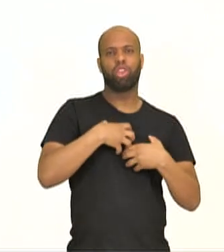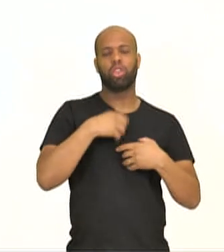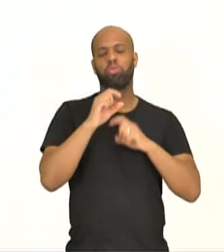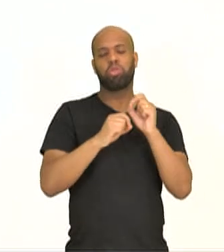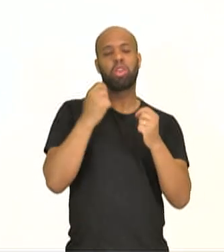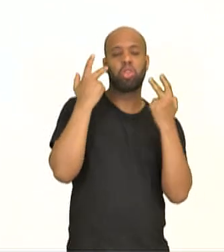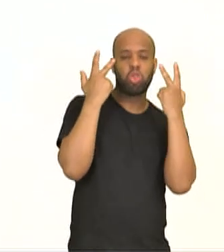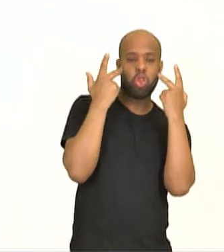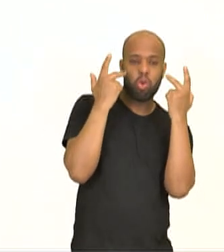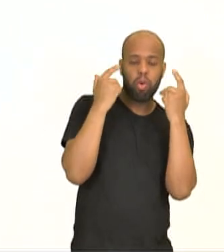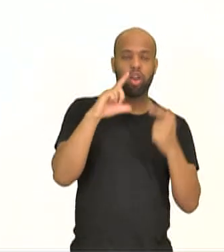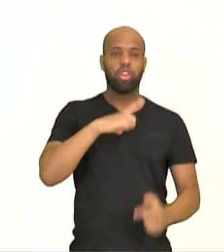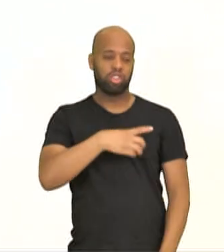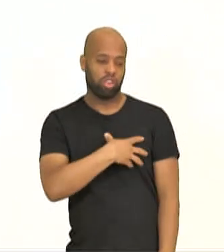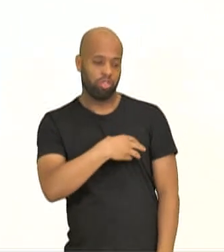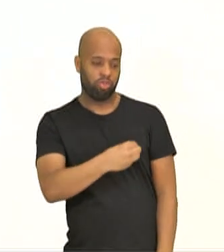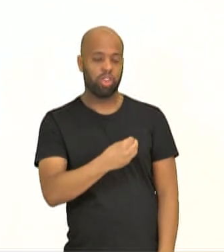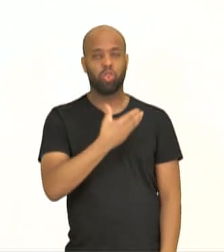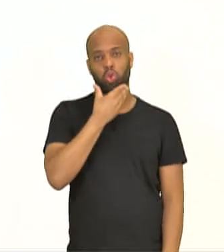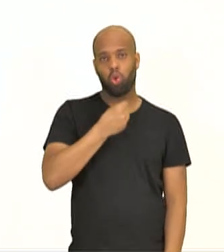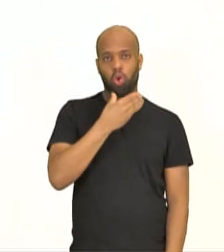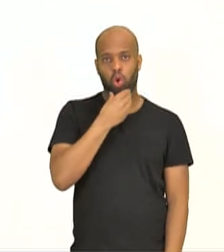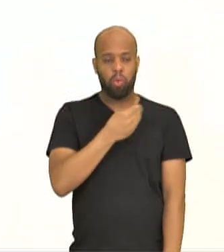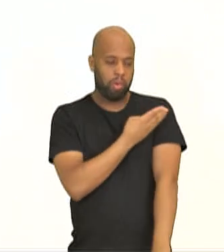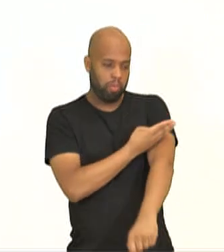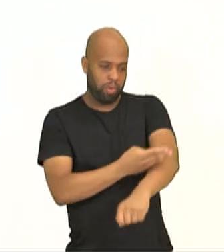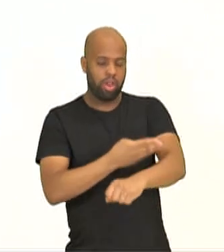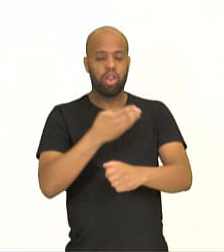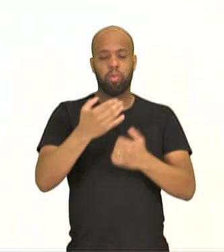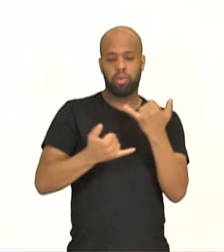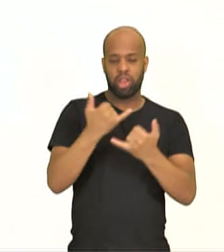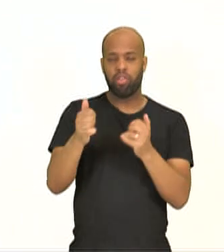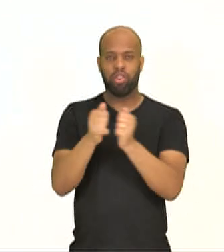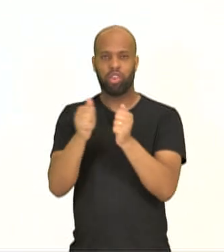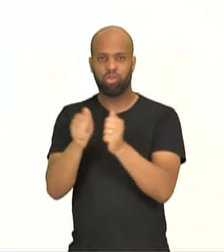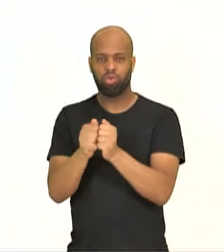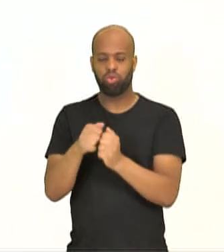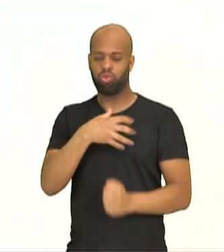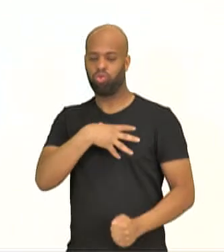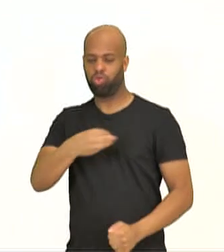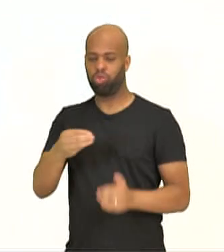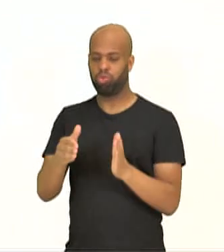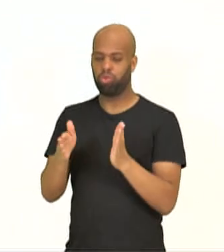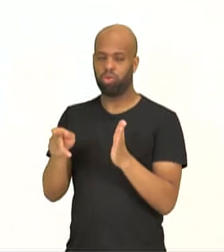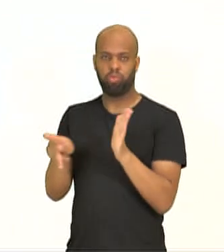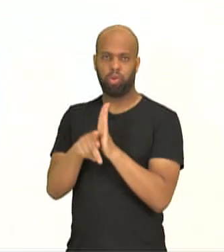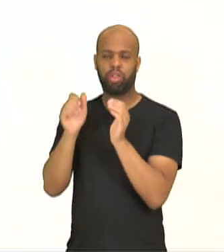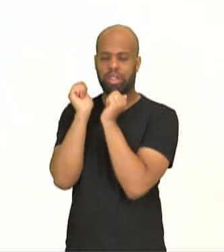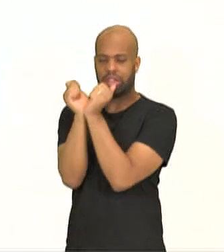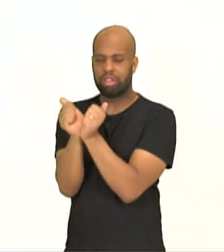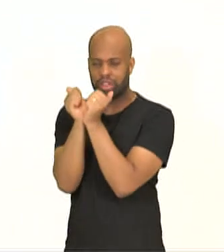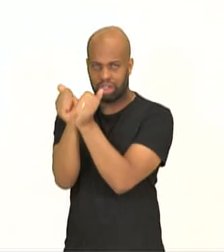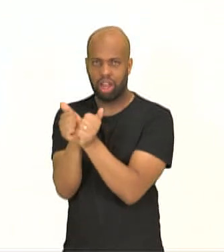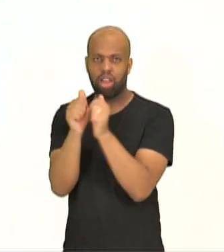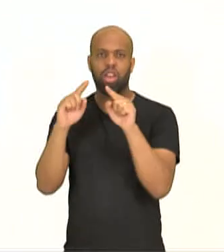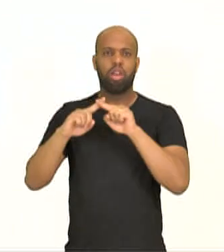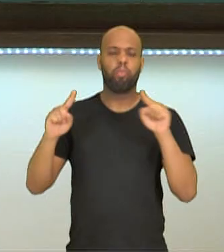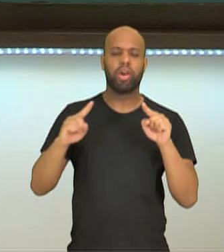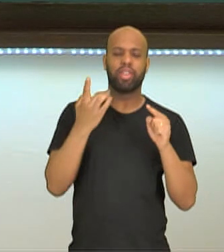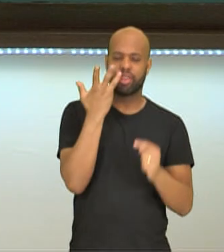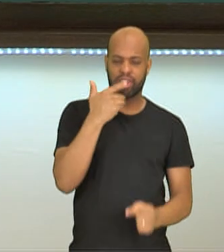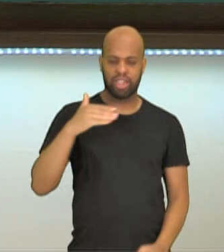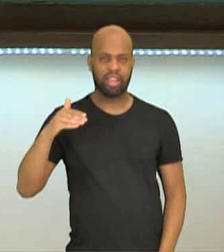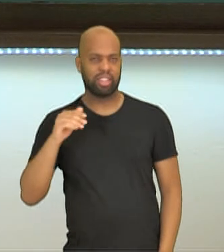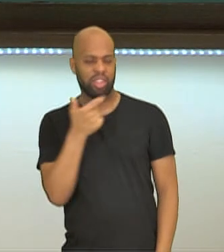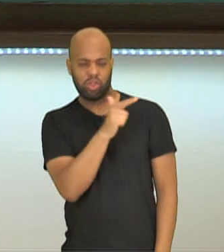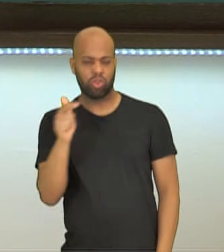que o filho do homem branco brincava junto com o filho do escravo e parecia que as crianças elas não tinham aquela visão de